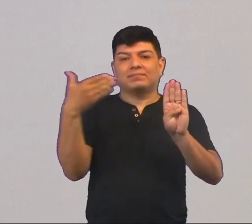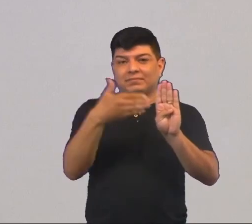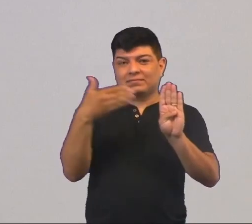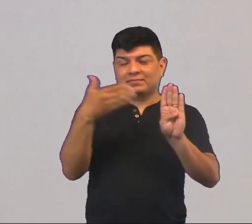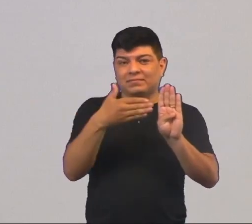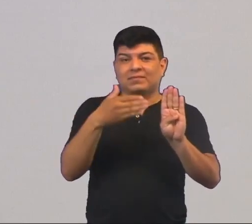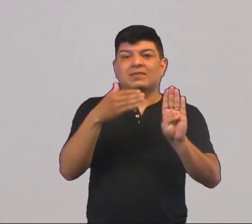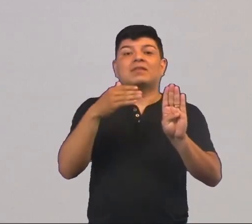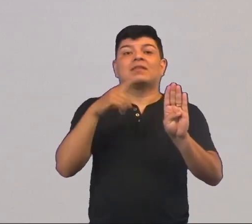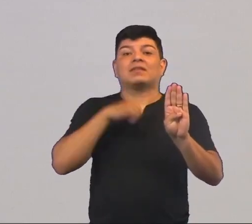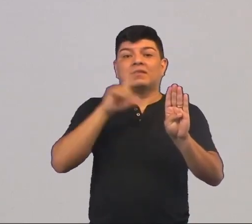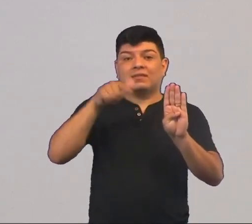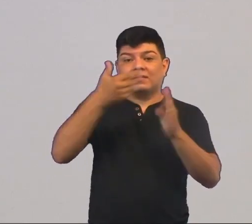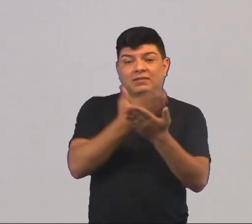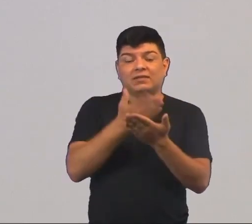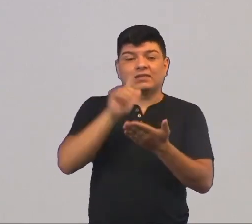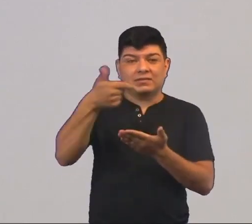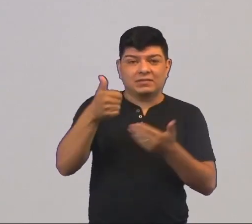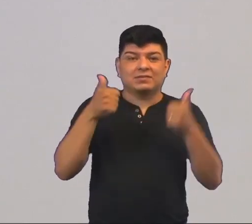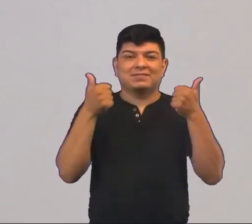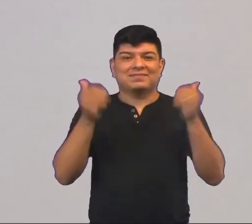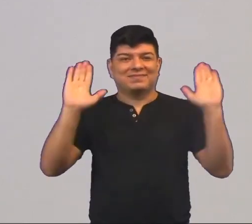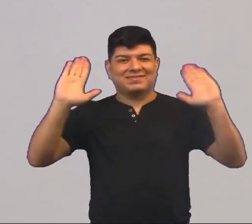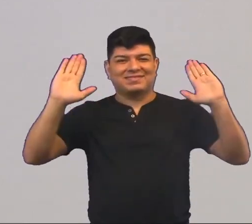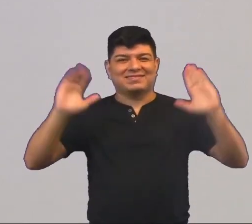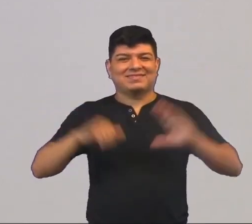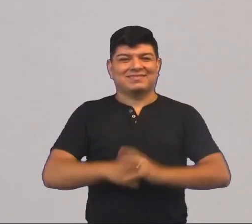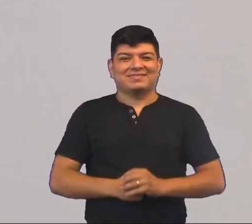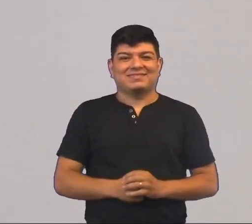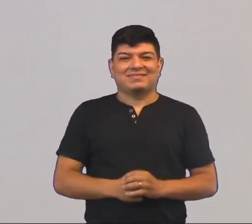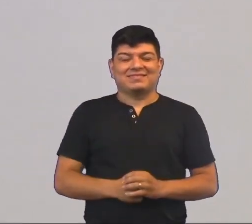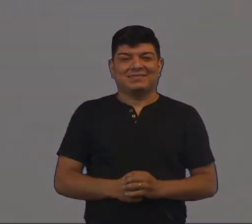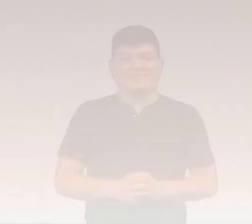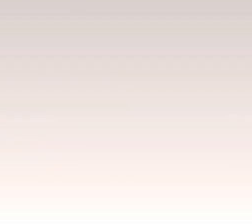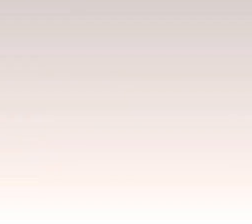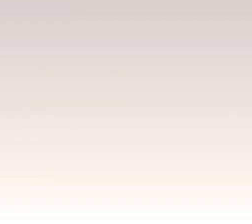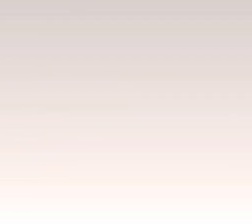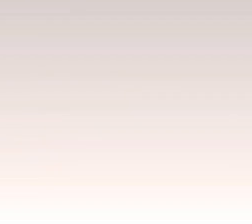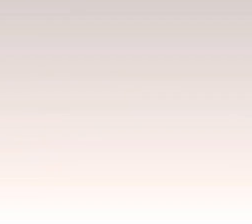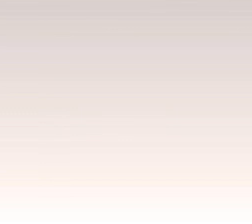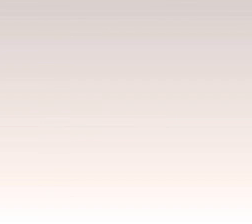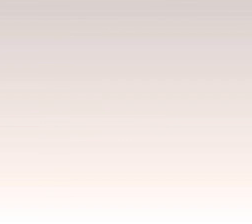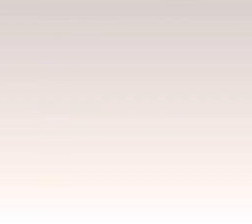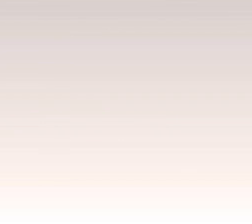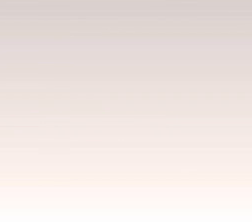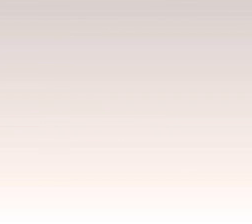e você tem acesso a essa aula e outras. Até mais!